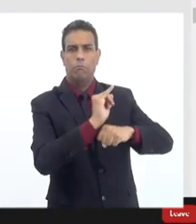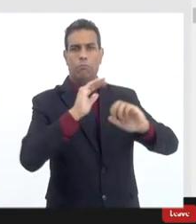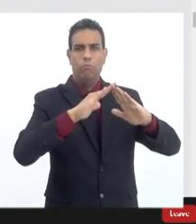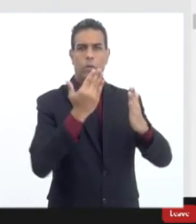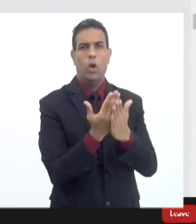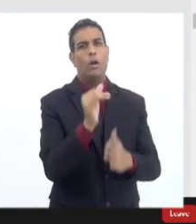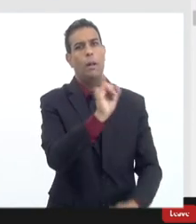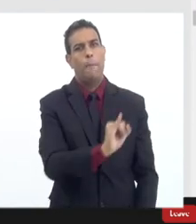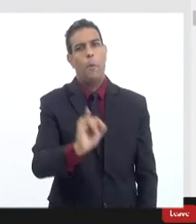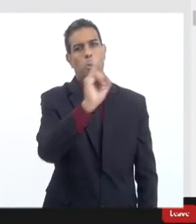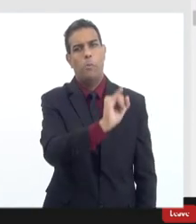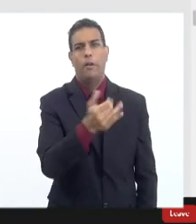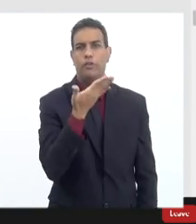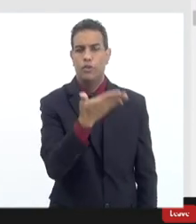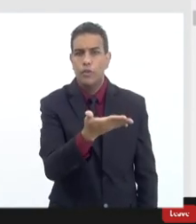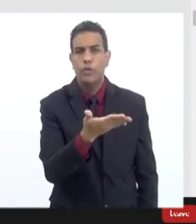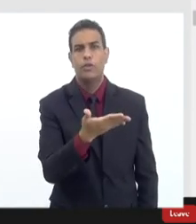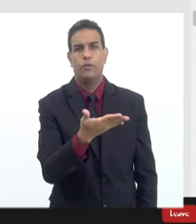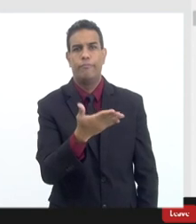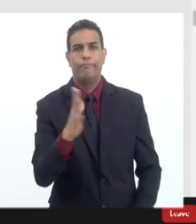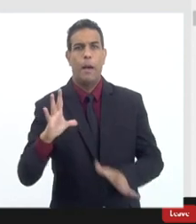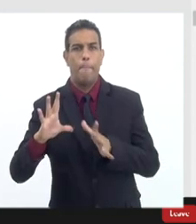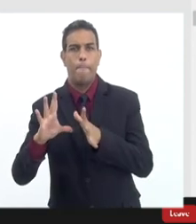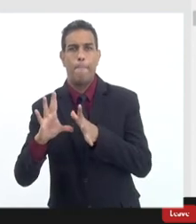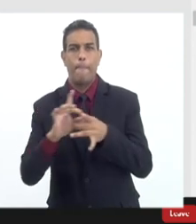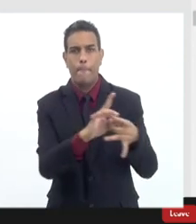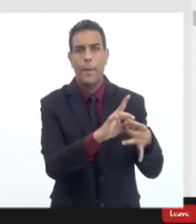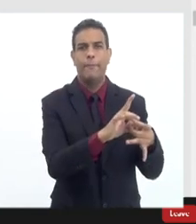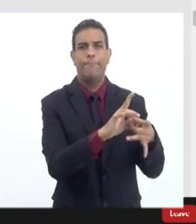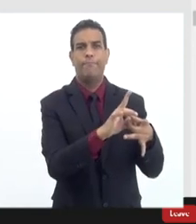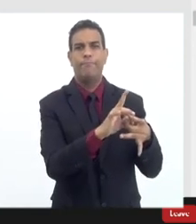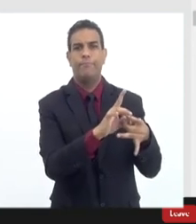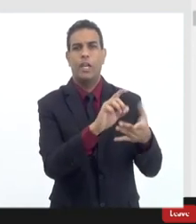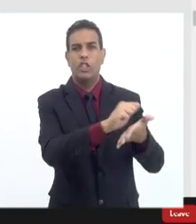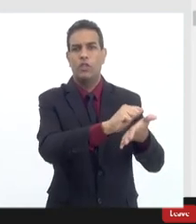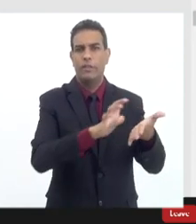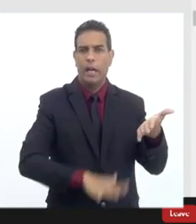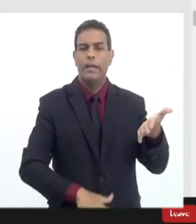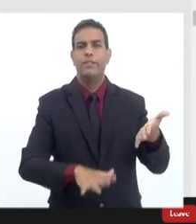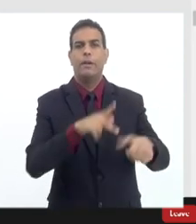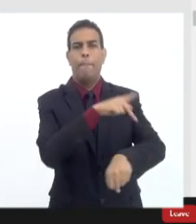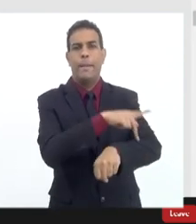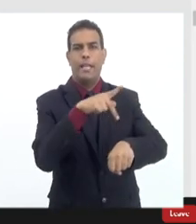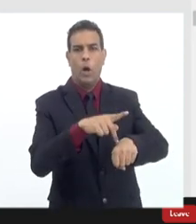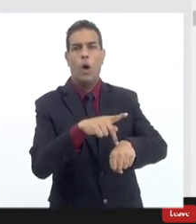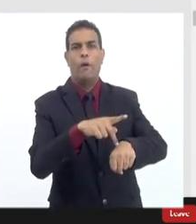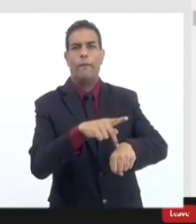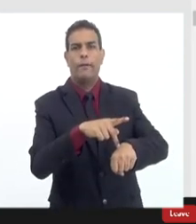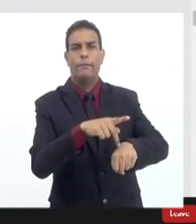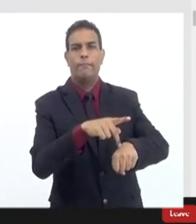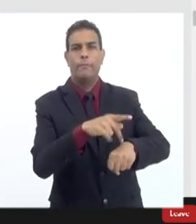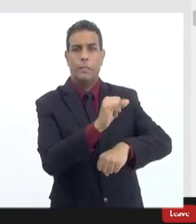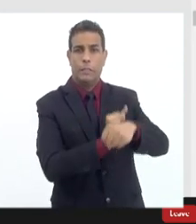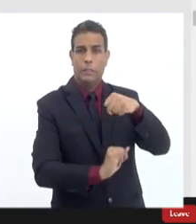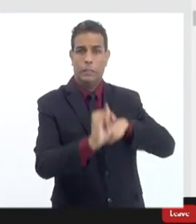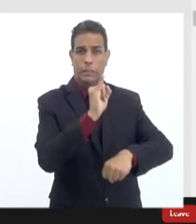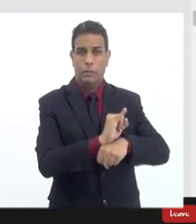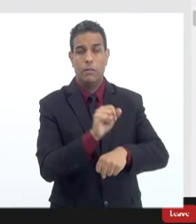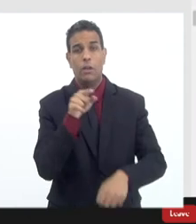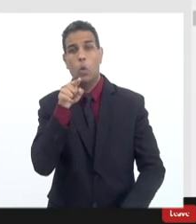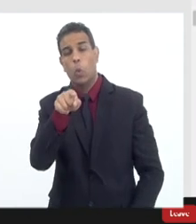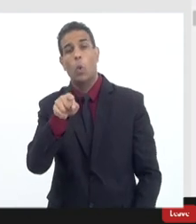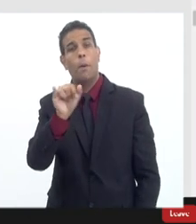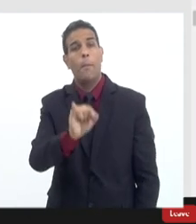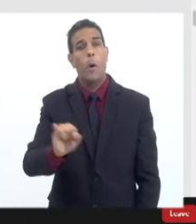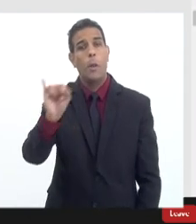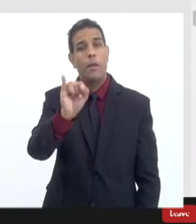muito importante para o conjunto de ações, especialmente pedagógicos. Agora, um elemento também a gente acha muito importante